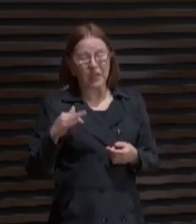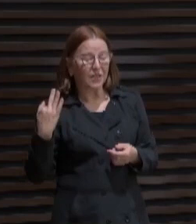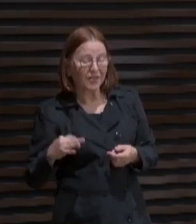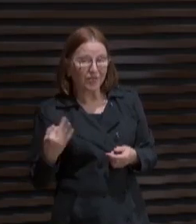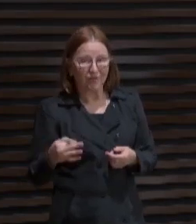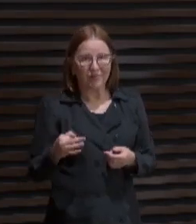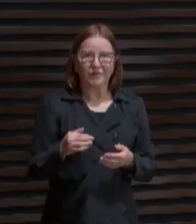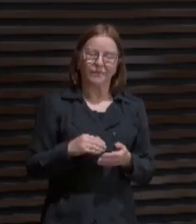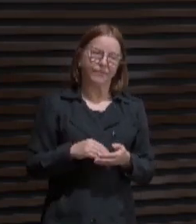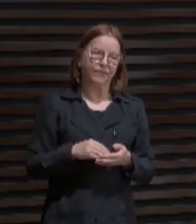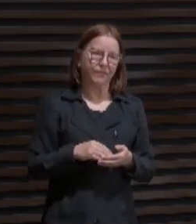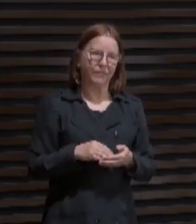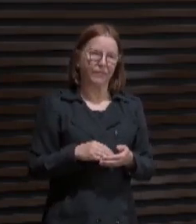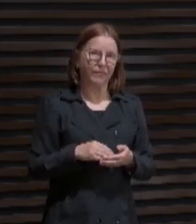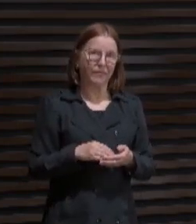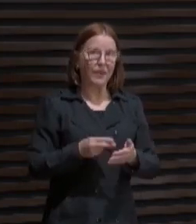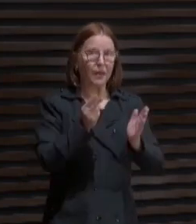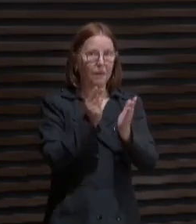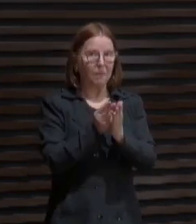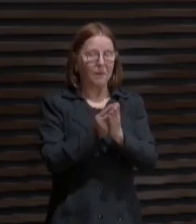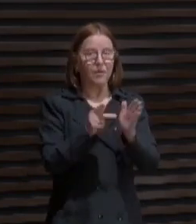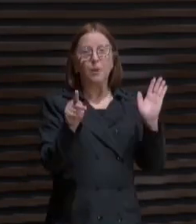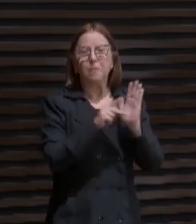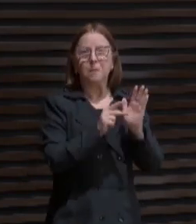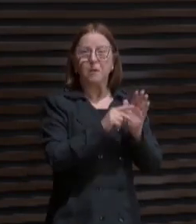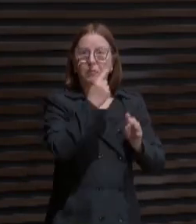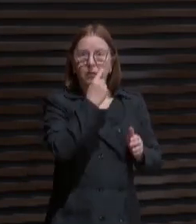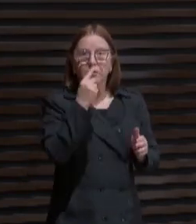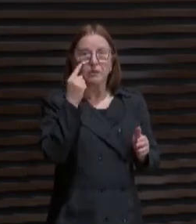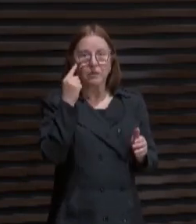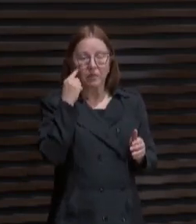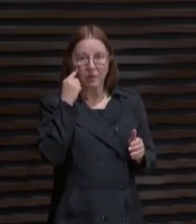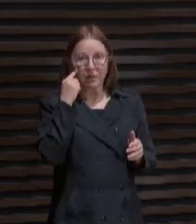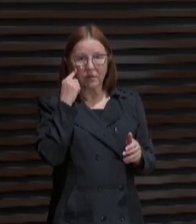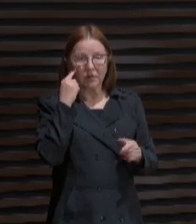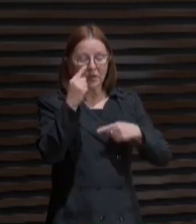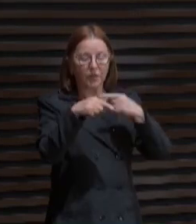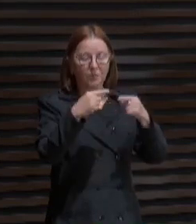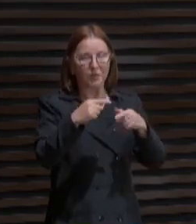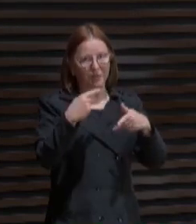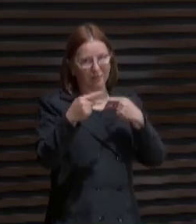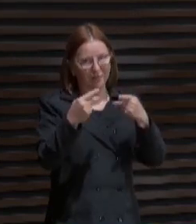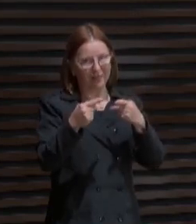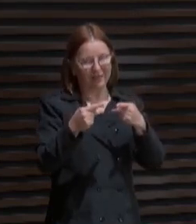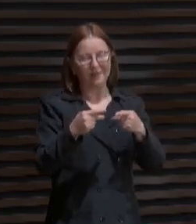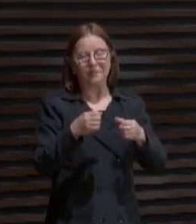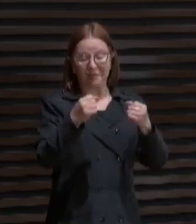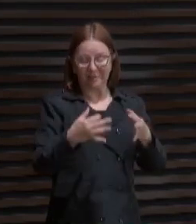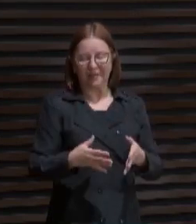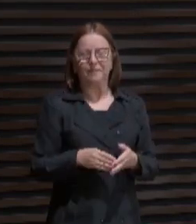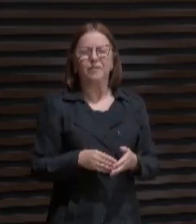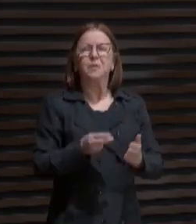Mesmo com seus próprios olhos, e a gente vai falar daqui a pouco sobre olhos e fé, mesmo